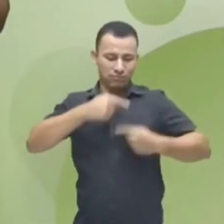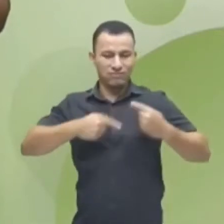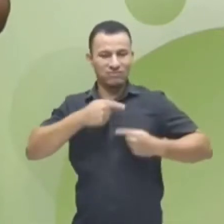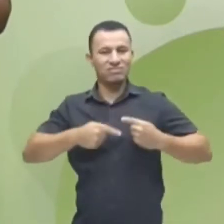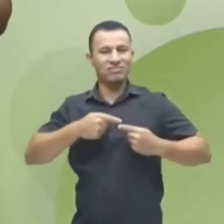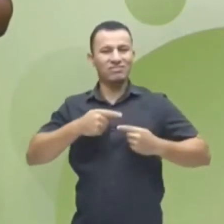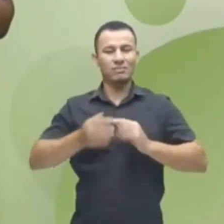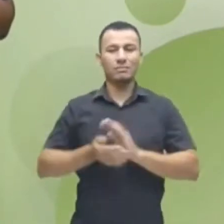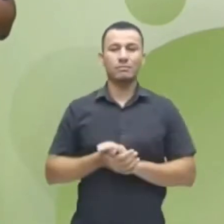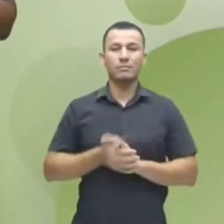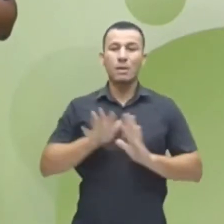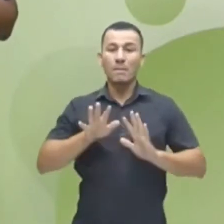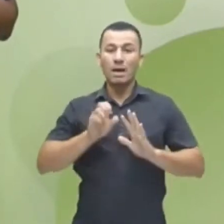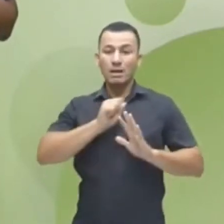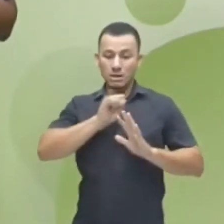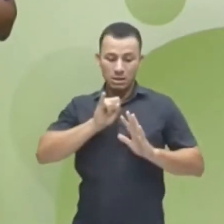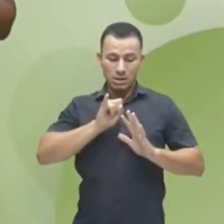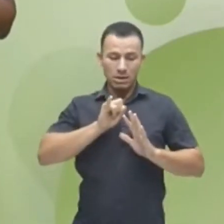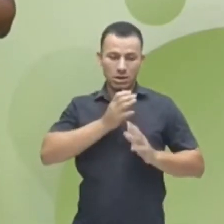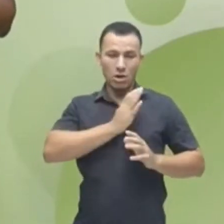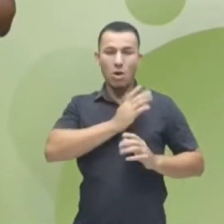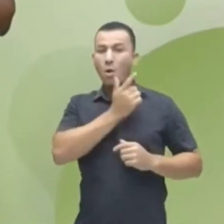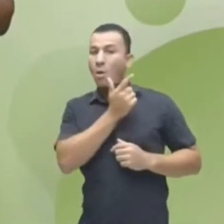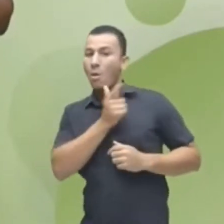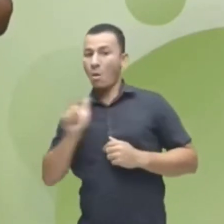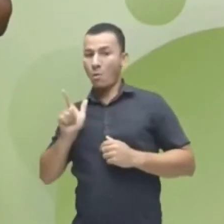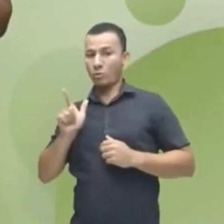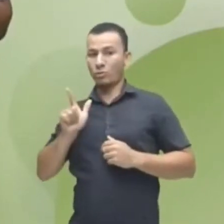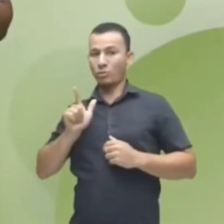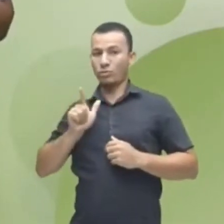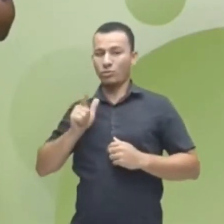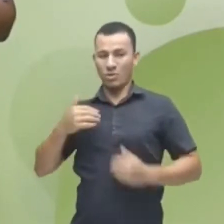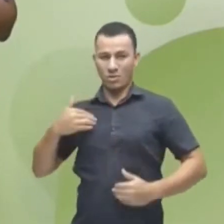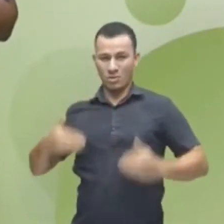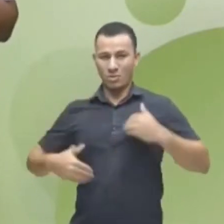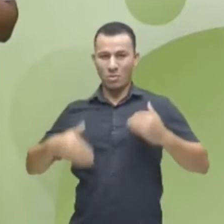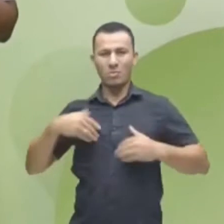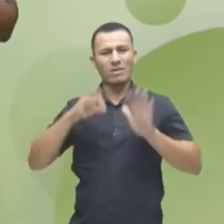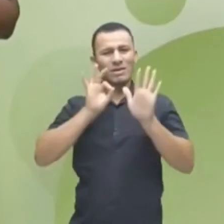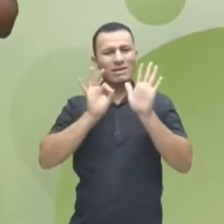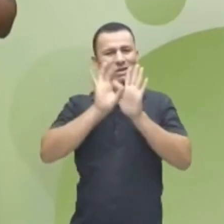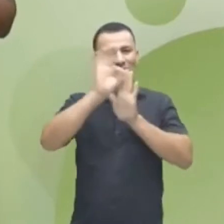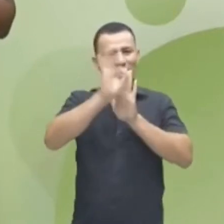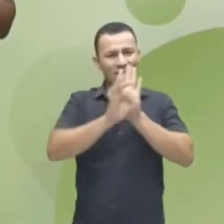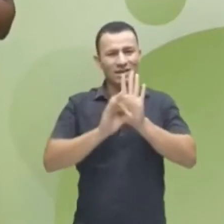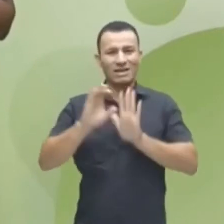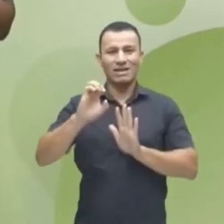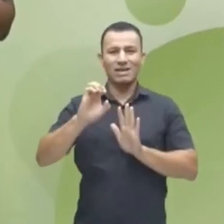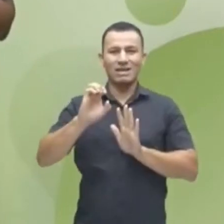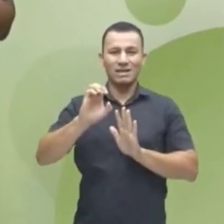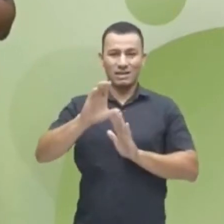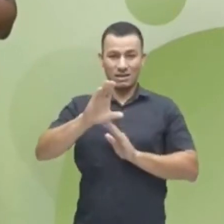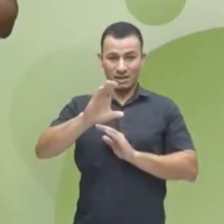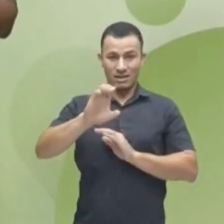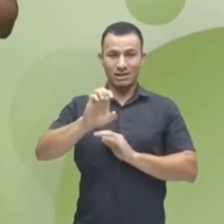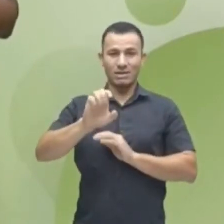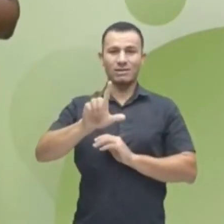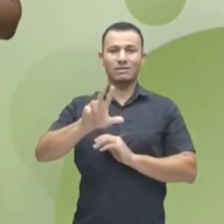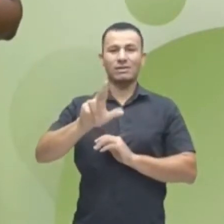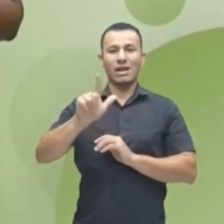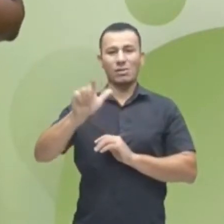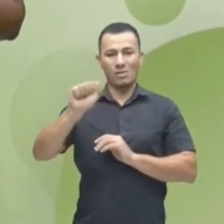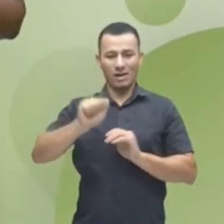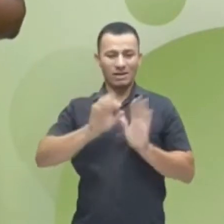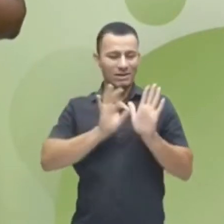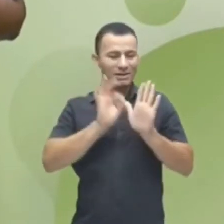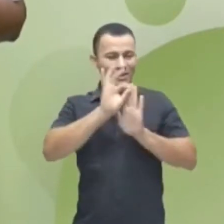circulação, ela precisa sair do coração e fazer o trajeto em todas as células do corpo, ela já recebe um outro nome. Ela